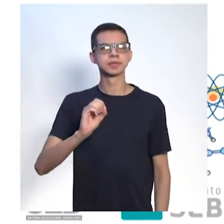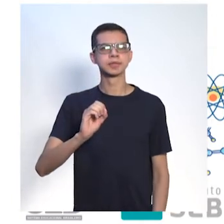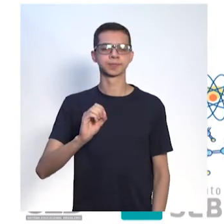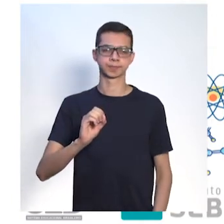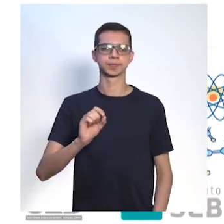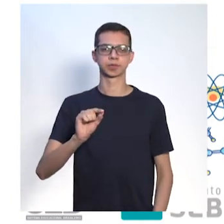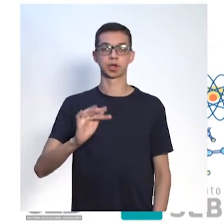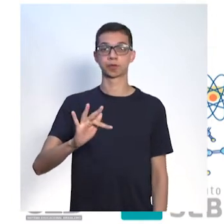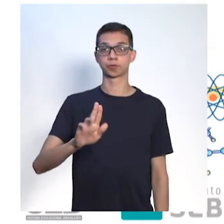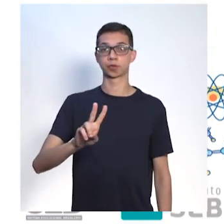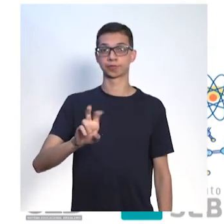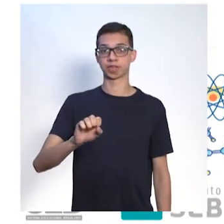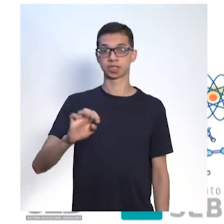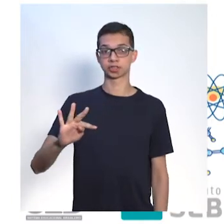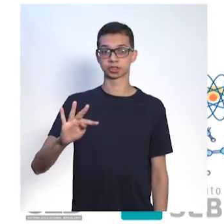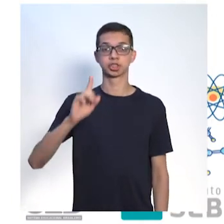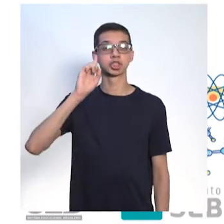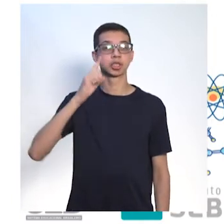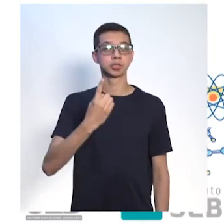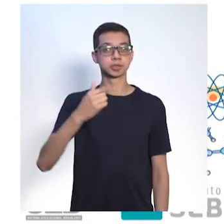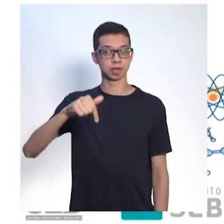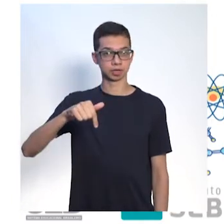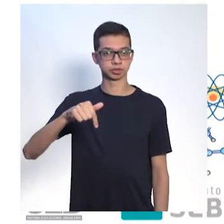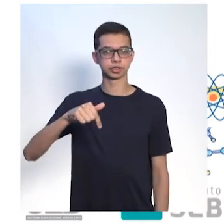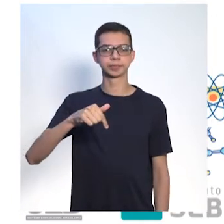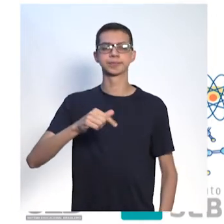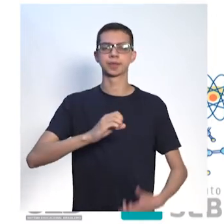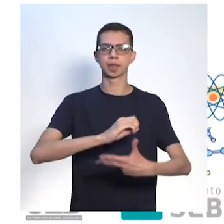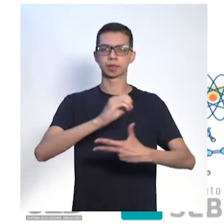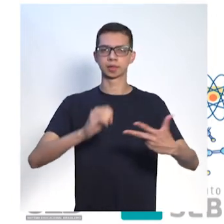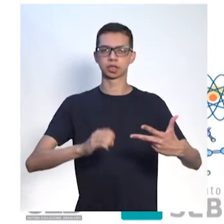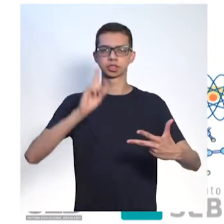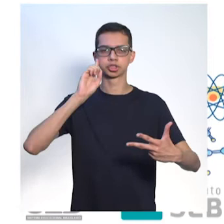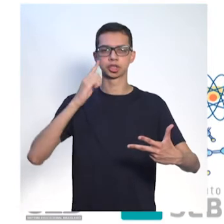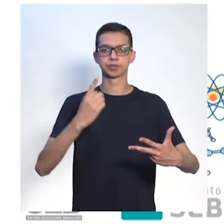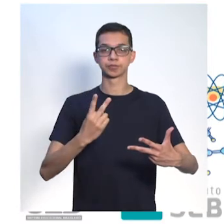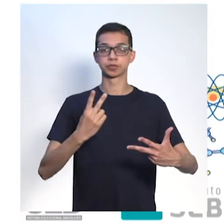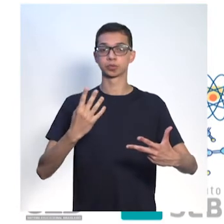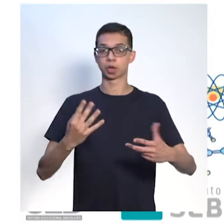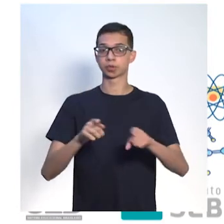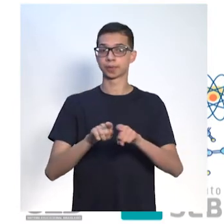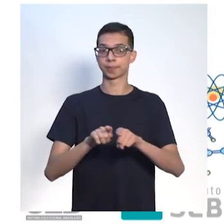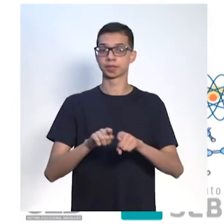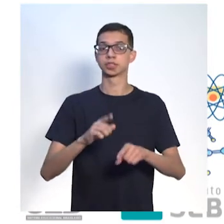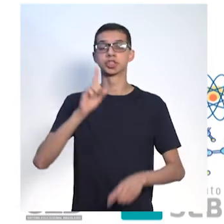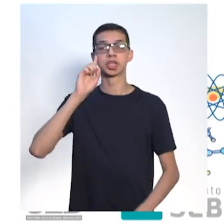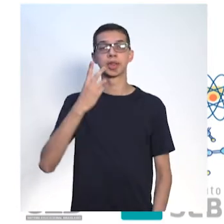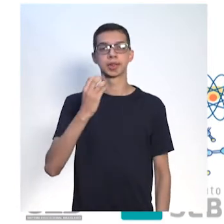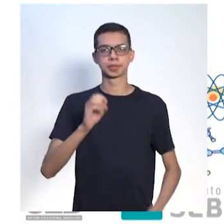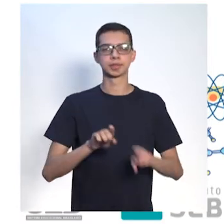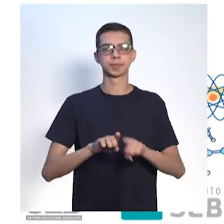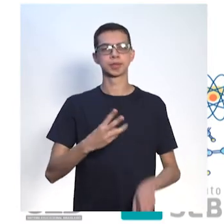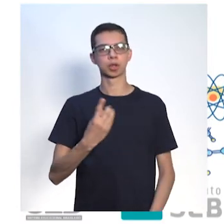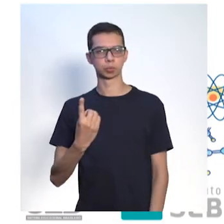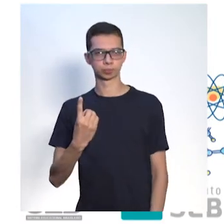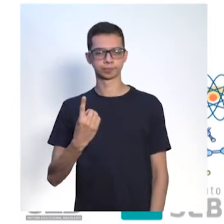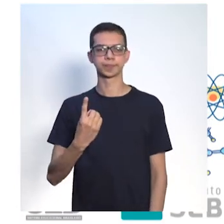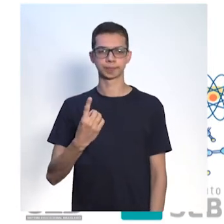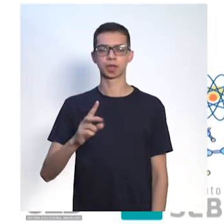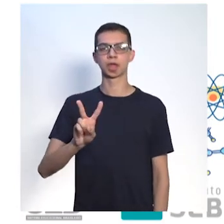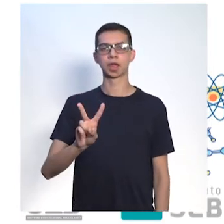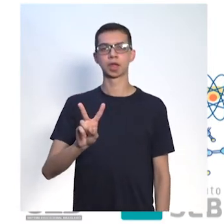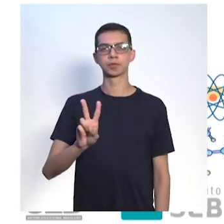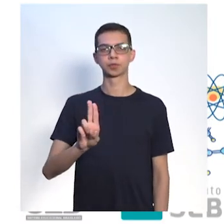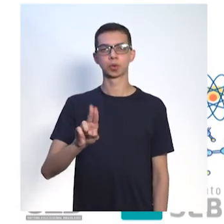dia 17, Enem, 24 Enem, 30 e 31 VUNESP. 30 ou 31. Você não